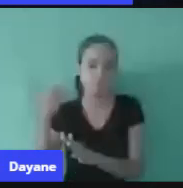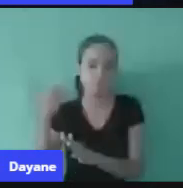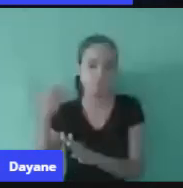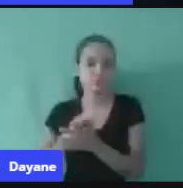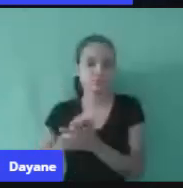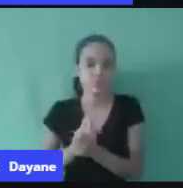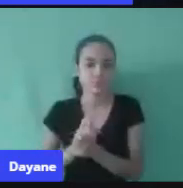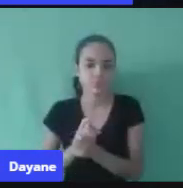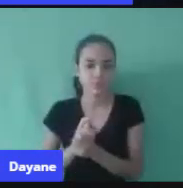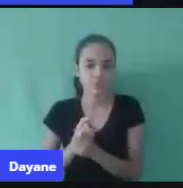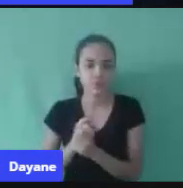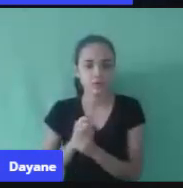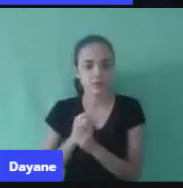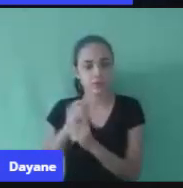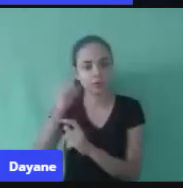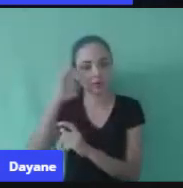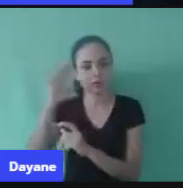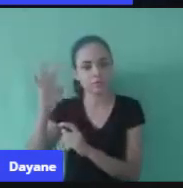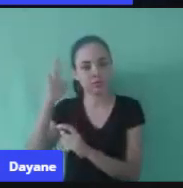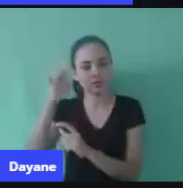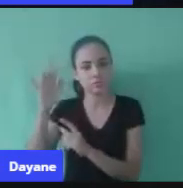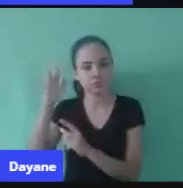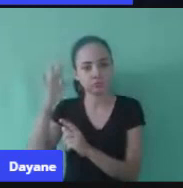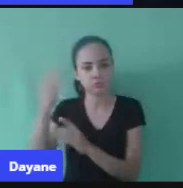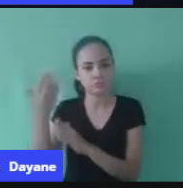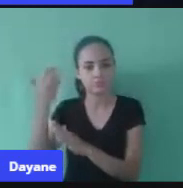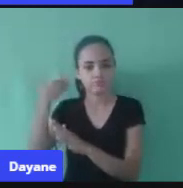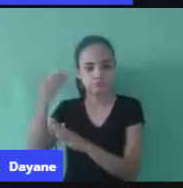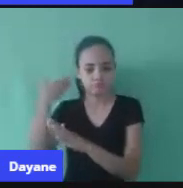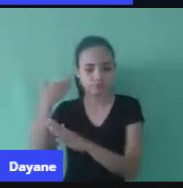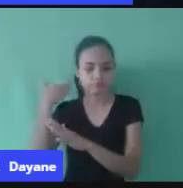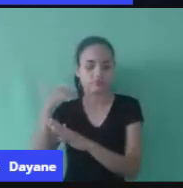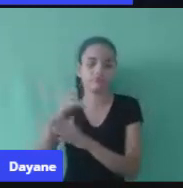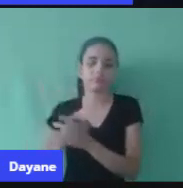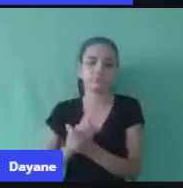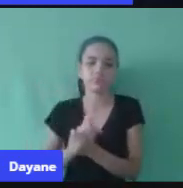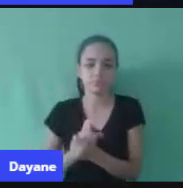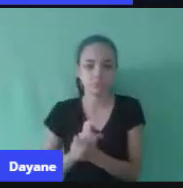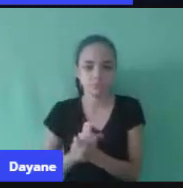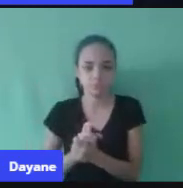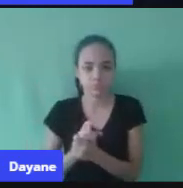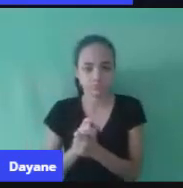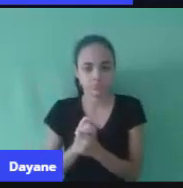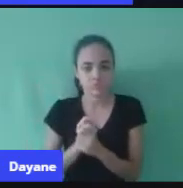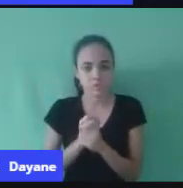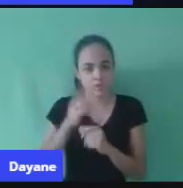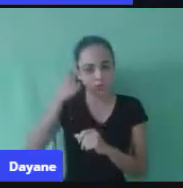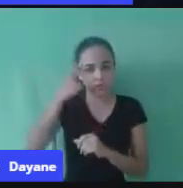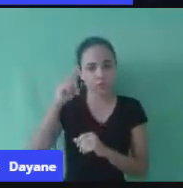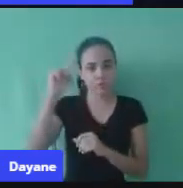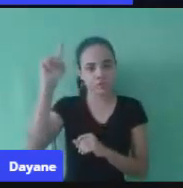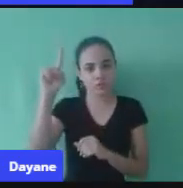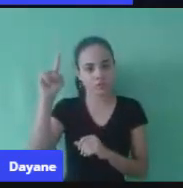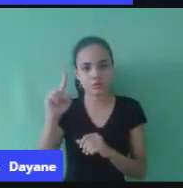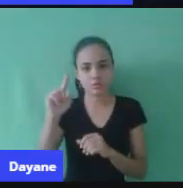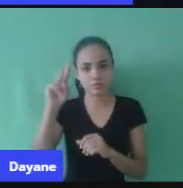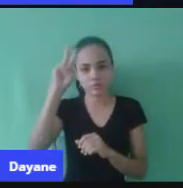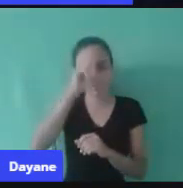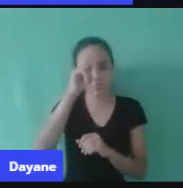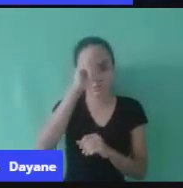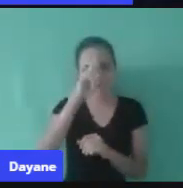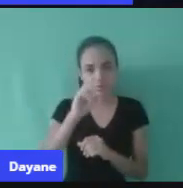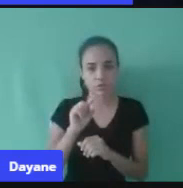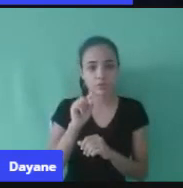eles estão na ideia de que a história ela não é apenas o relato do passado, como